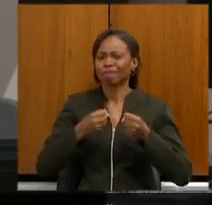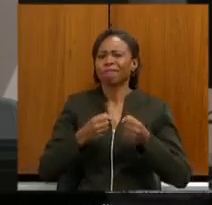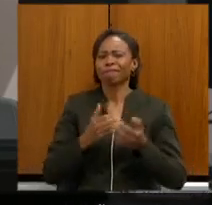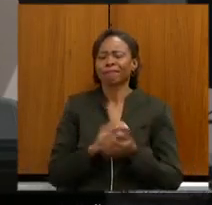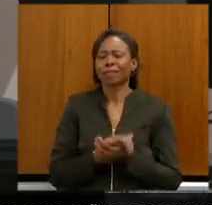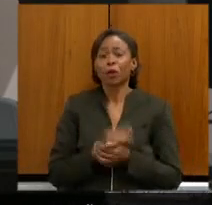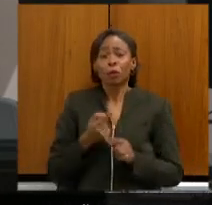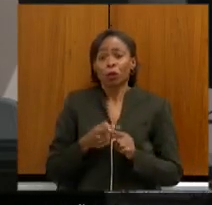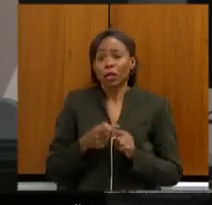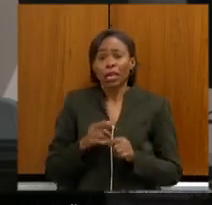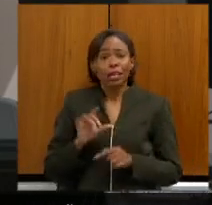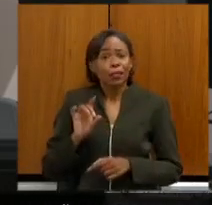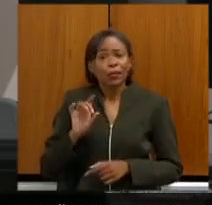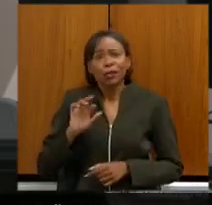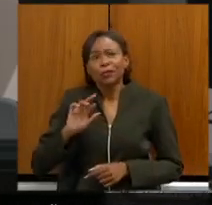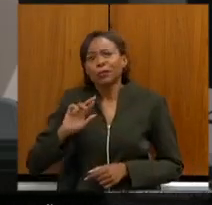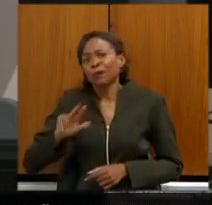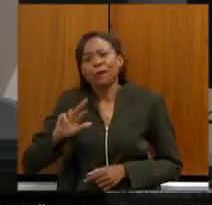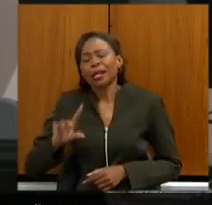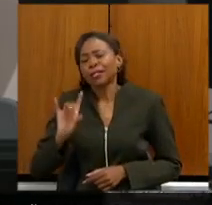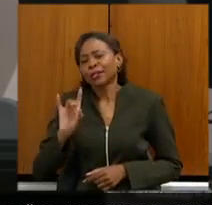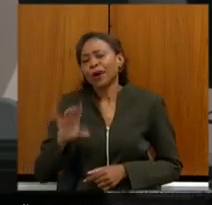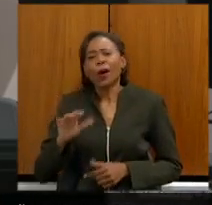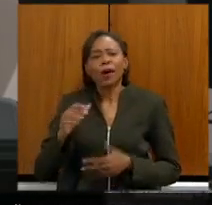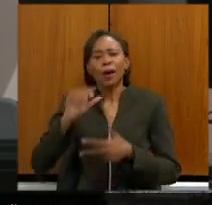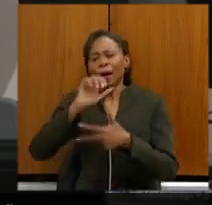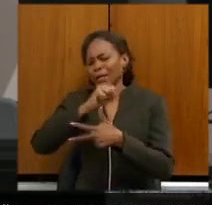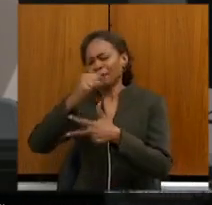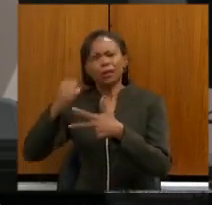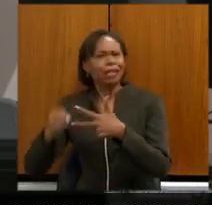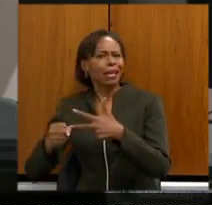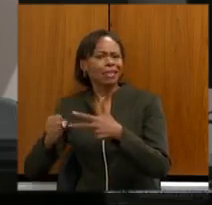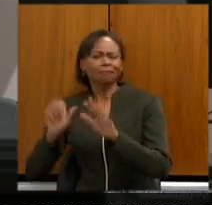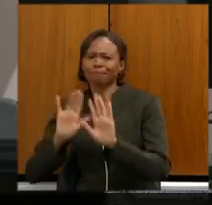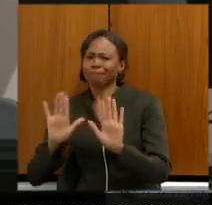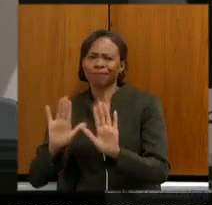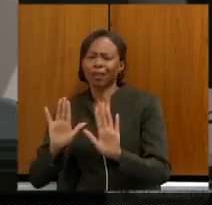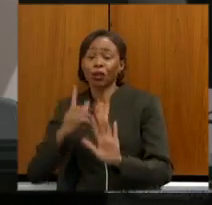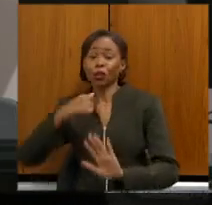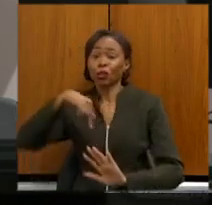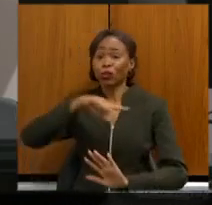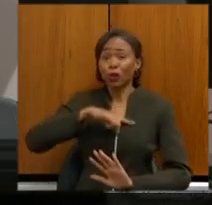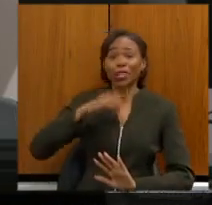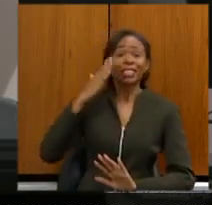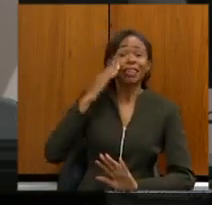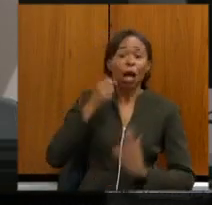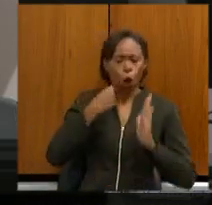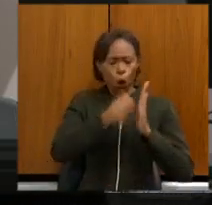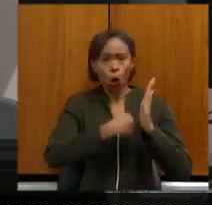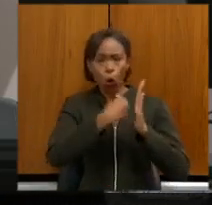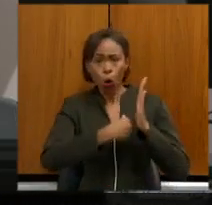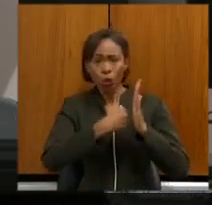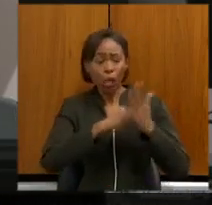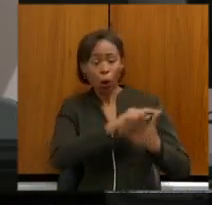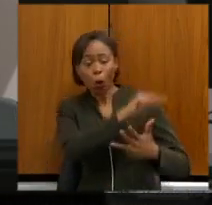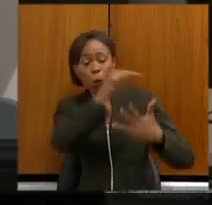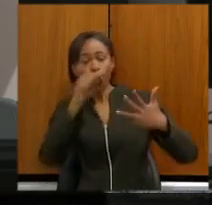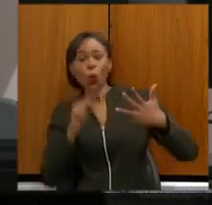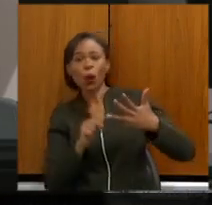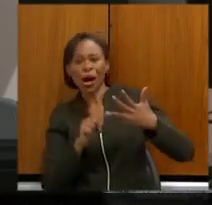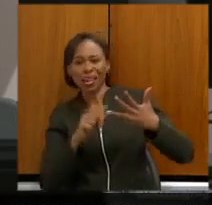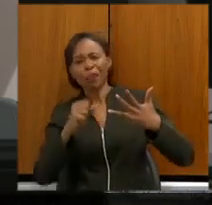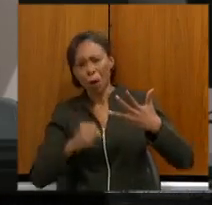do poder executivo legislativo e judiciário porque nós consideramos que a luta é o Quarto Poder EA luta precisa ser sim